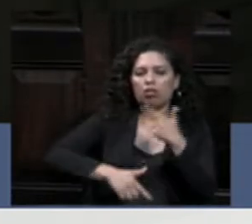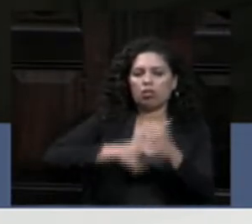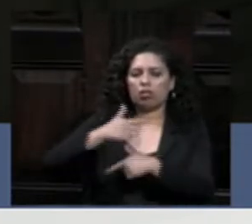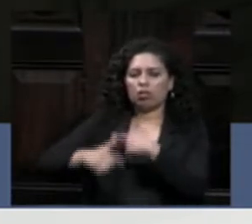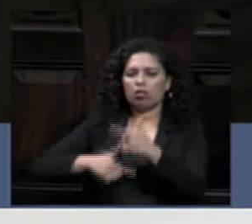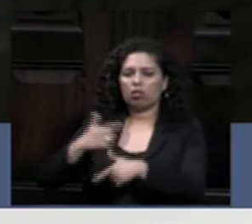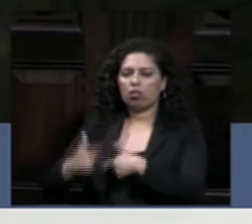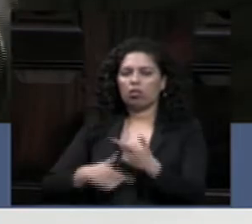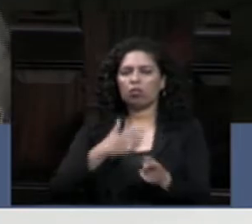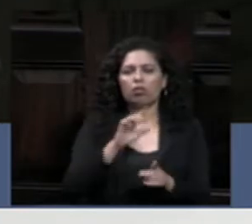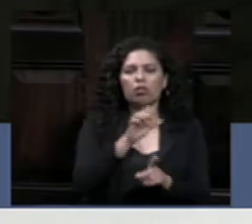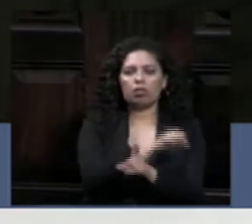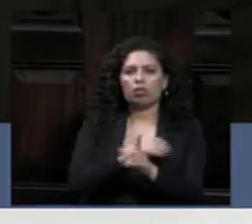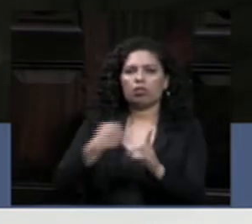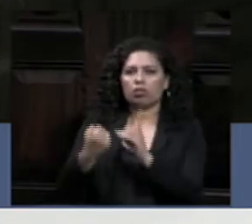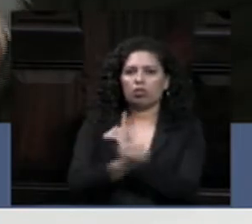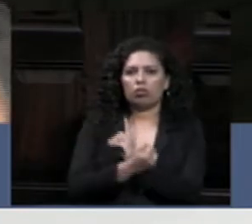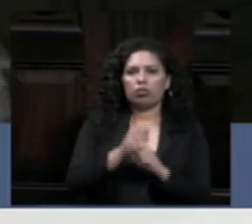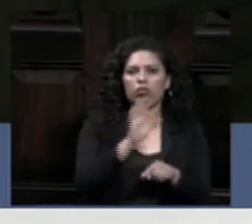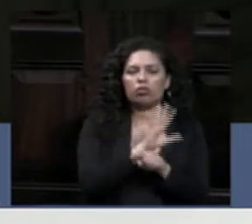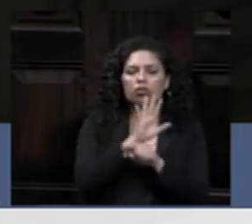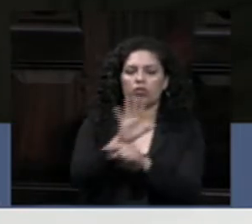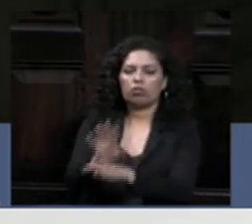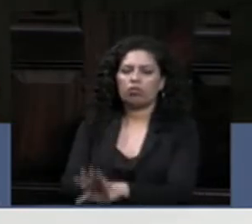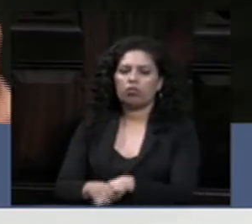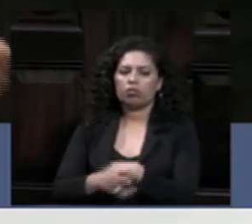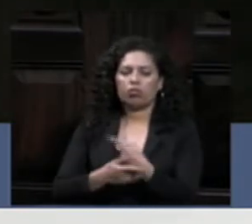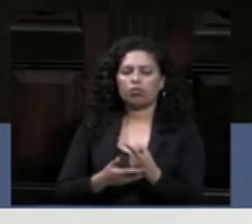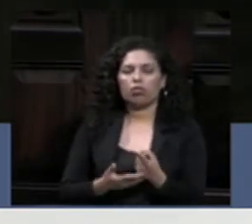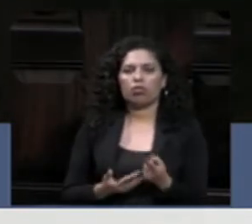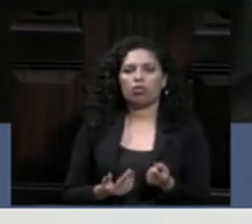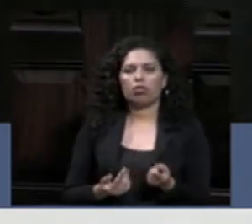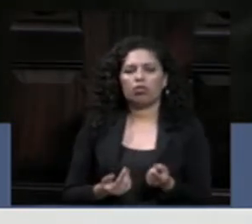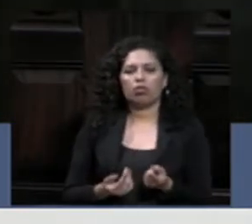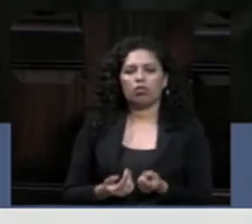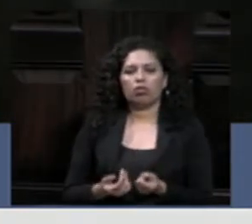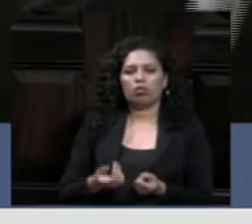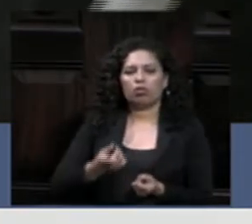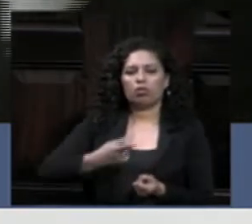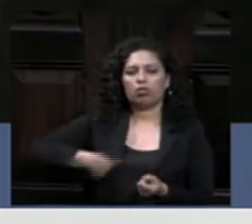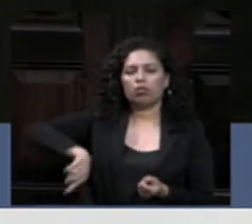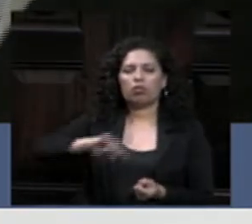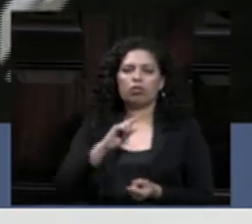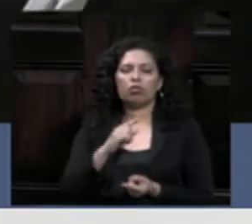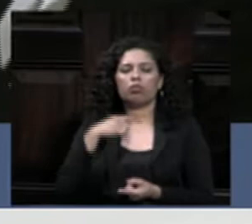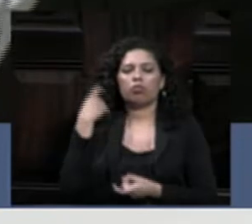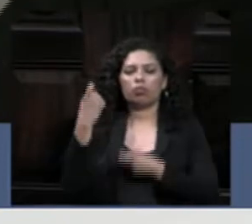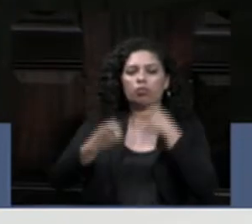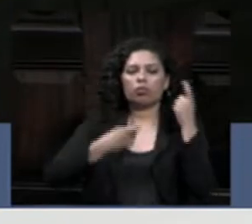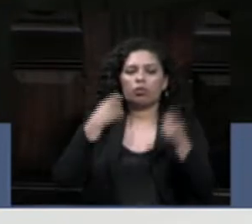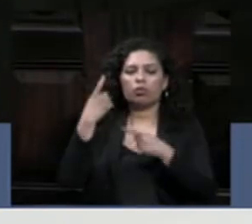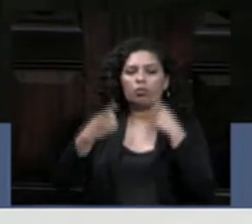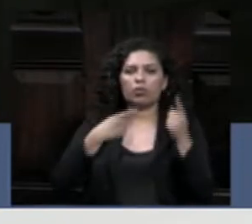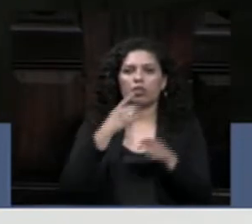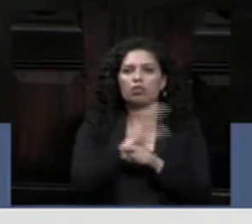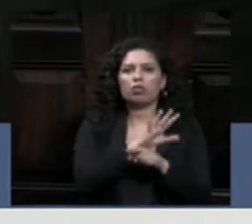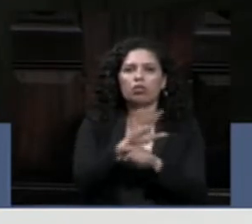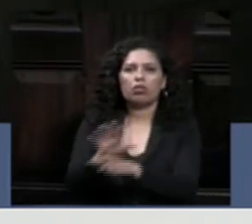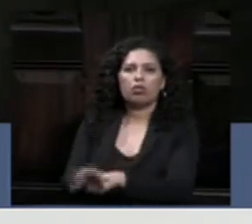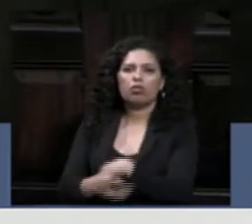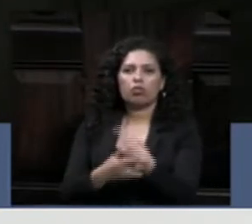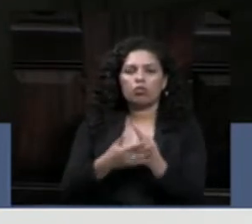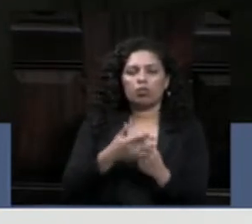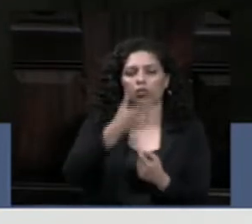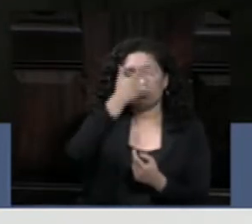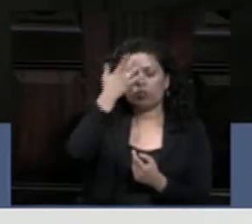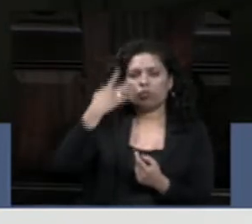assistência social, com proximidade, com integração, né? Uma alternativa para essas populações digna,